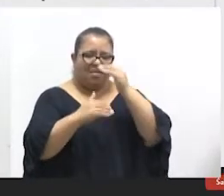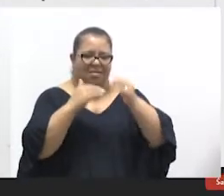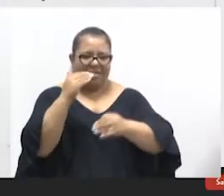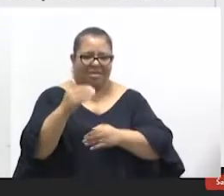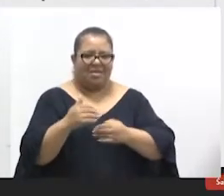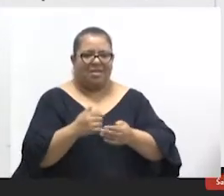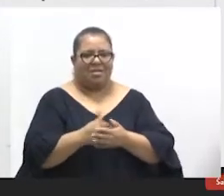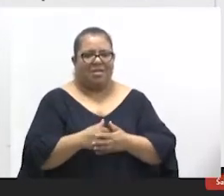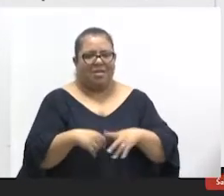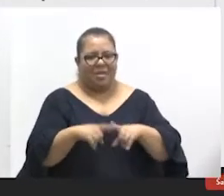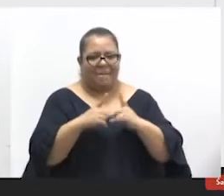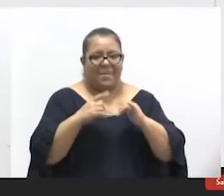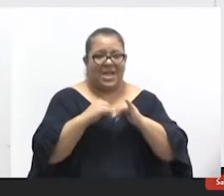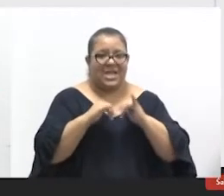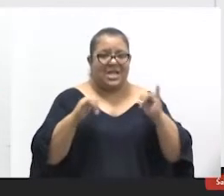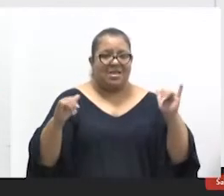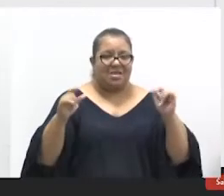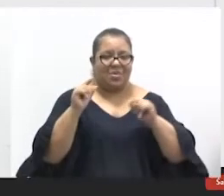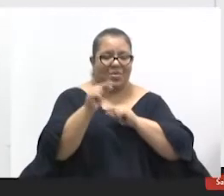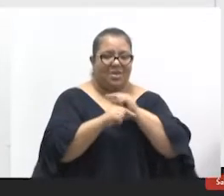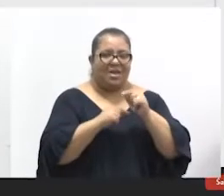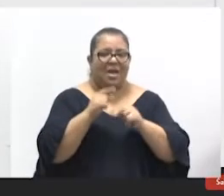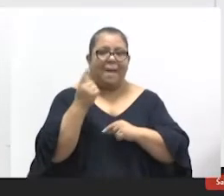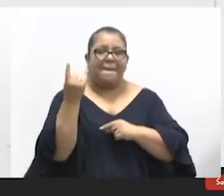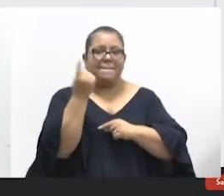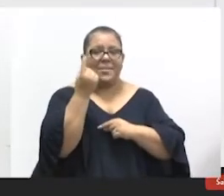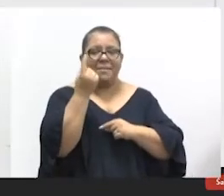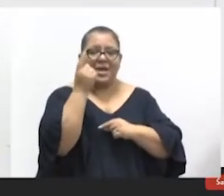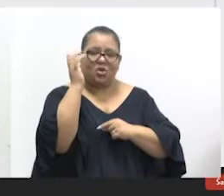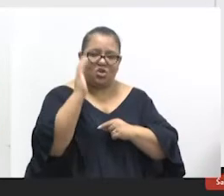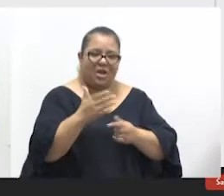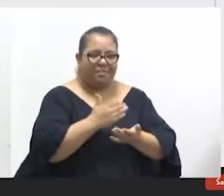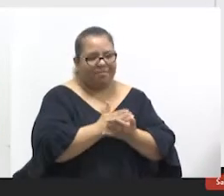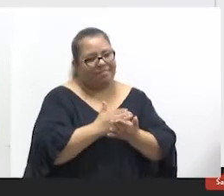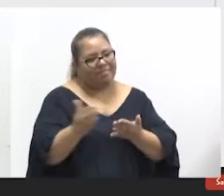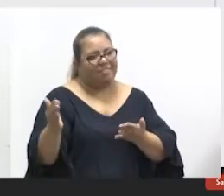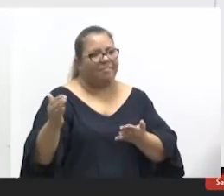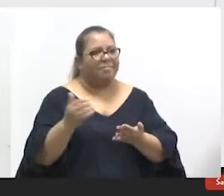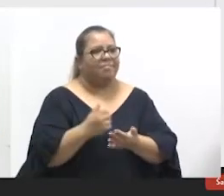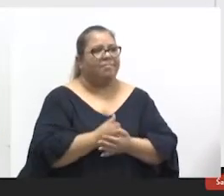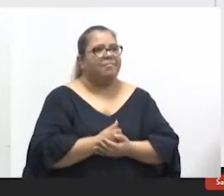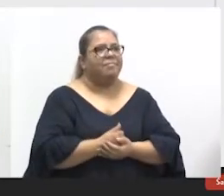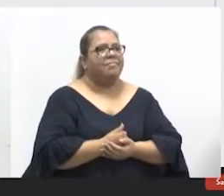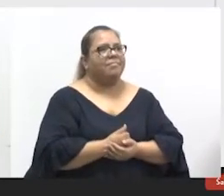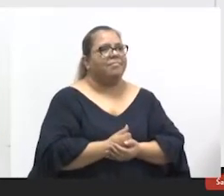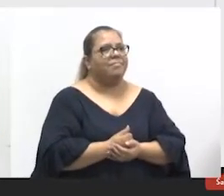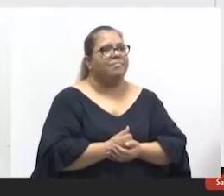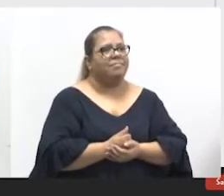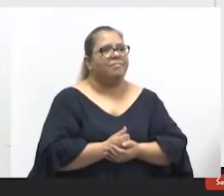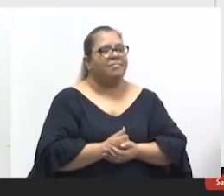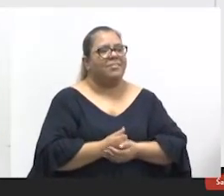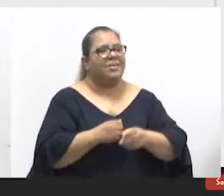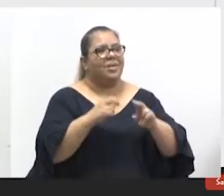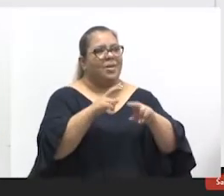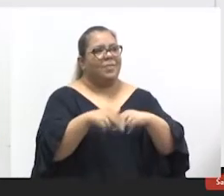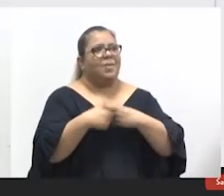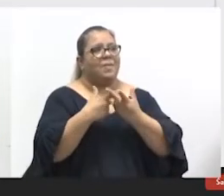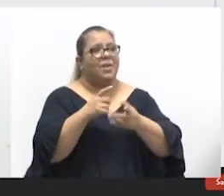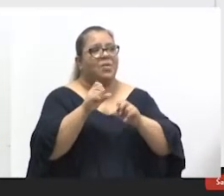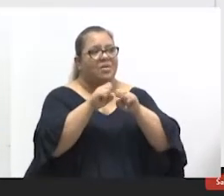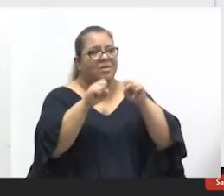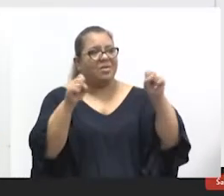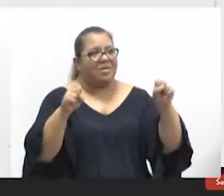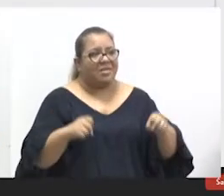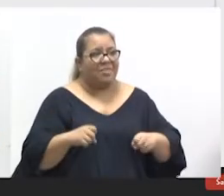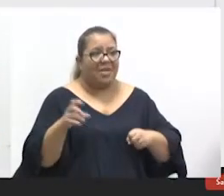caso, mas dizer que o primeiro passo foi dado. E esses são os sistemas de informação. E eu queria,